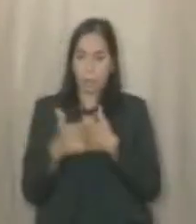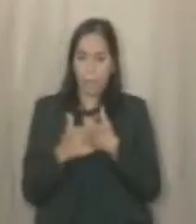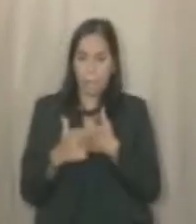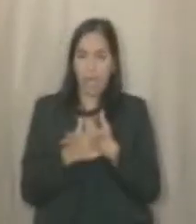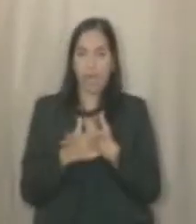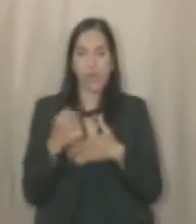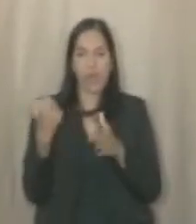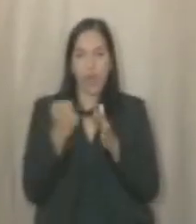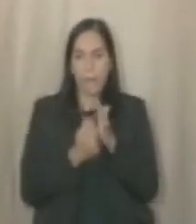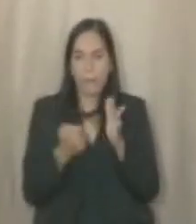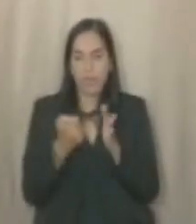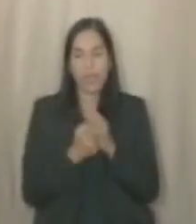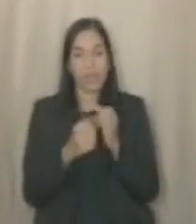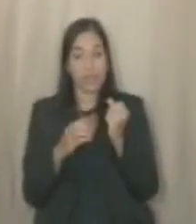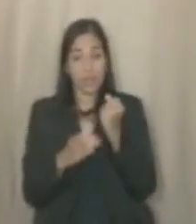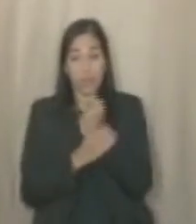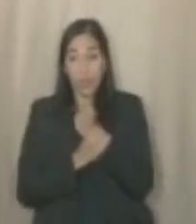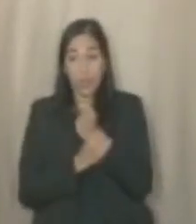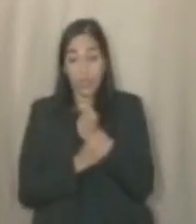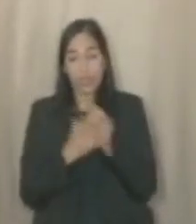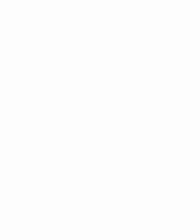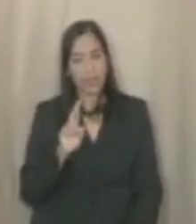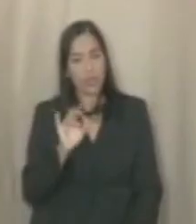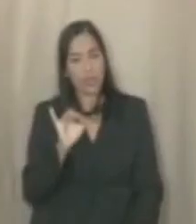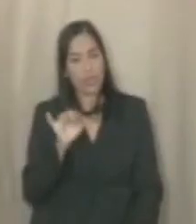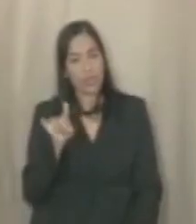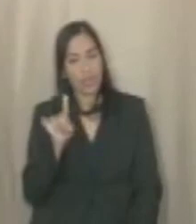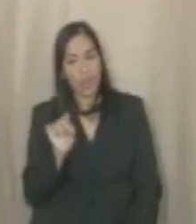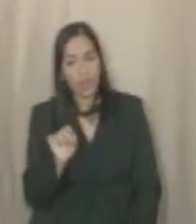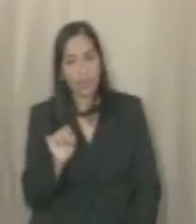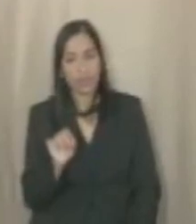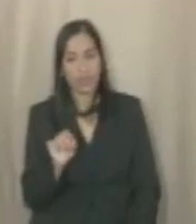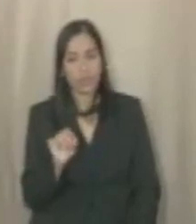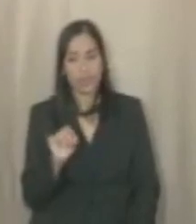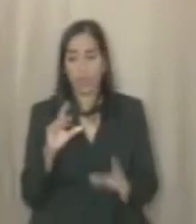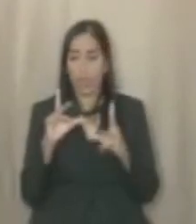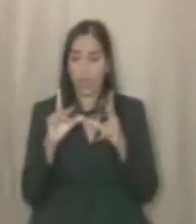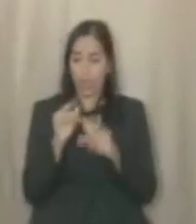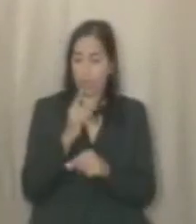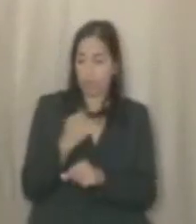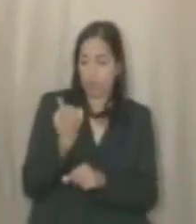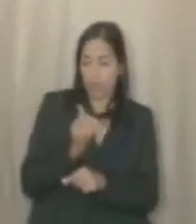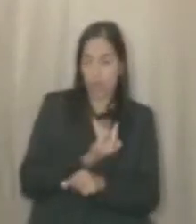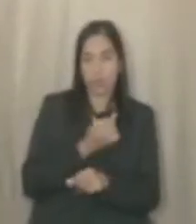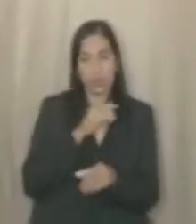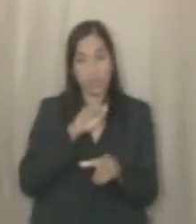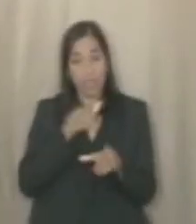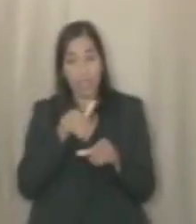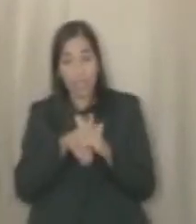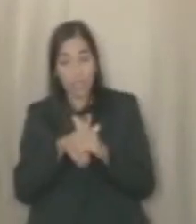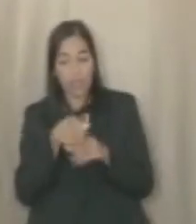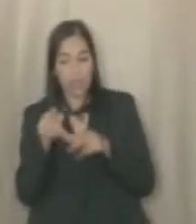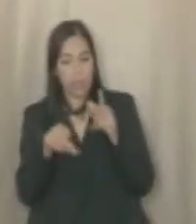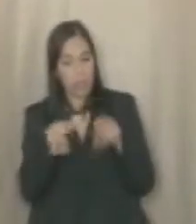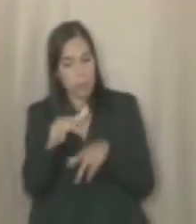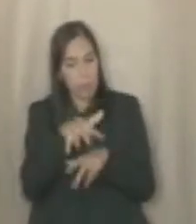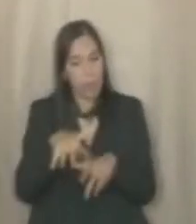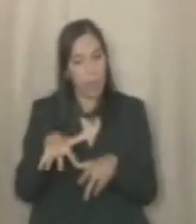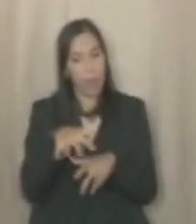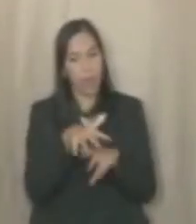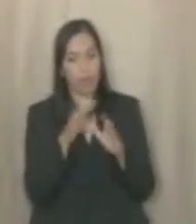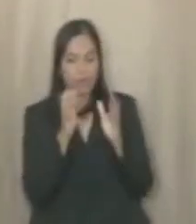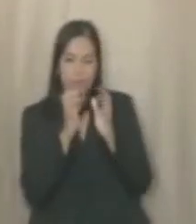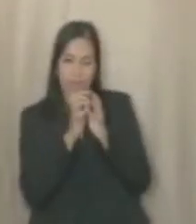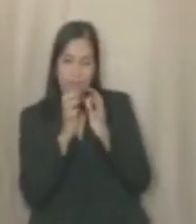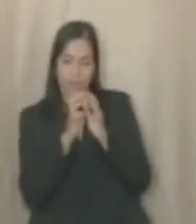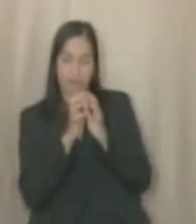dignidade a segurança dessas pessoas porque todos nós somos eleitos pelo povo da cidade do Recife com proposito